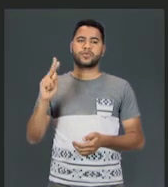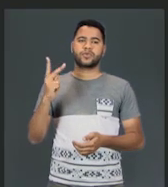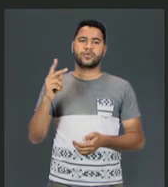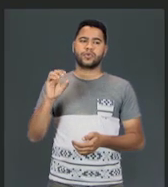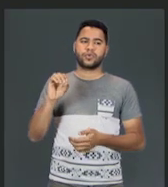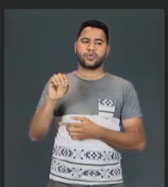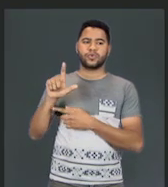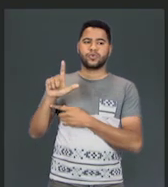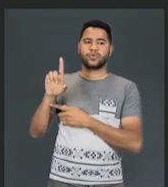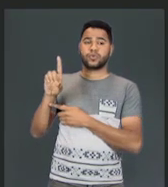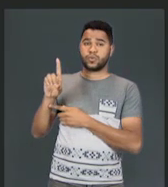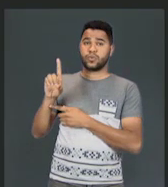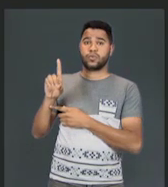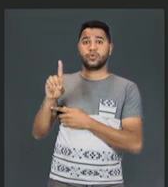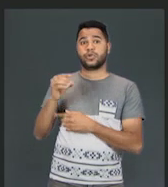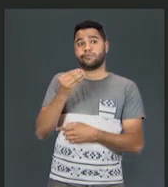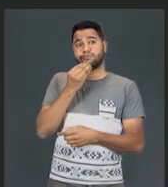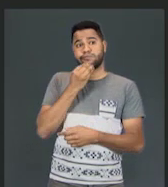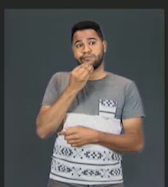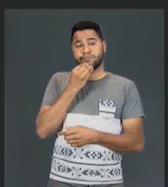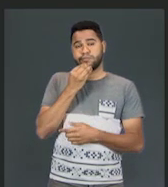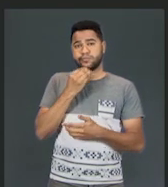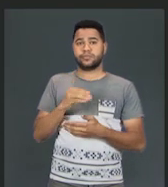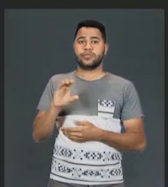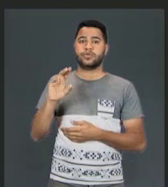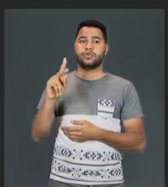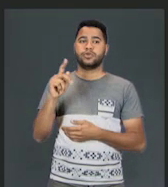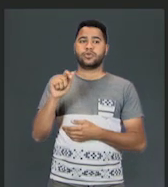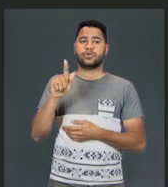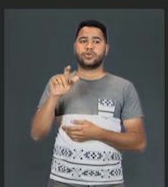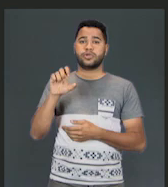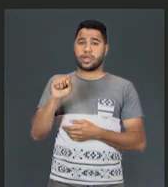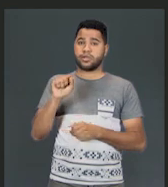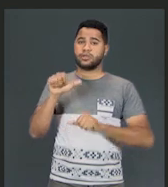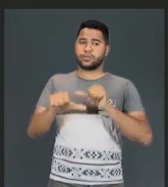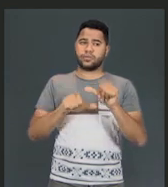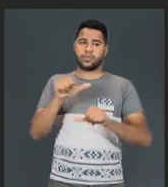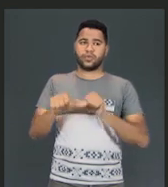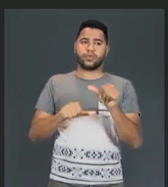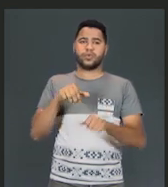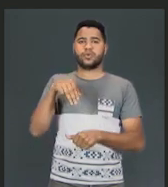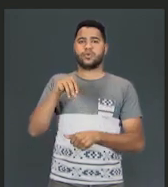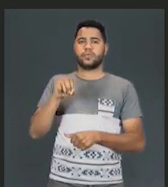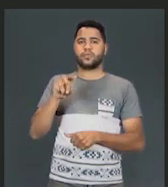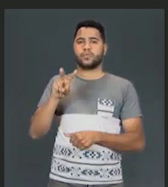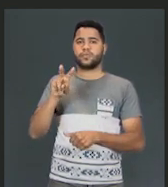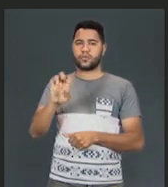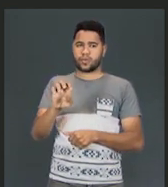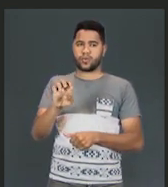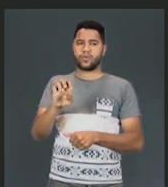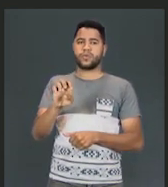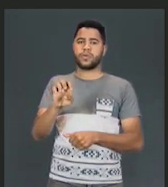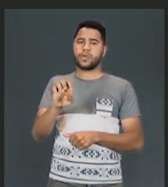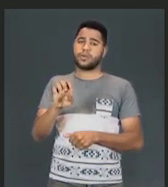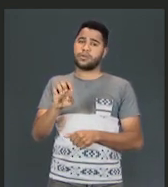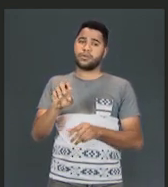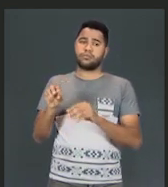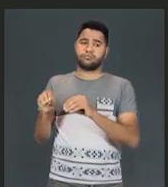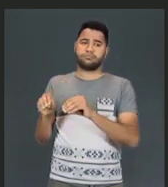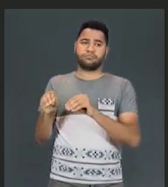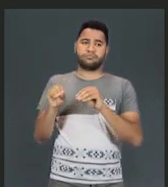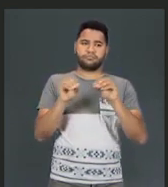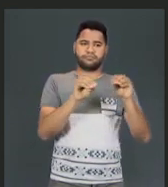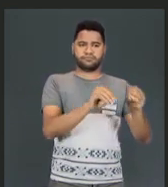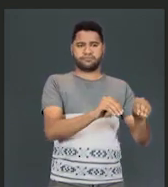shield deveria ou deveriam challenges mudanças emos é se mudar